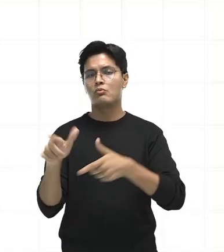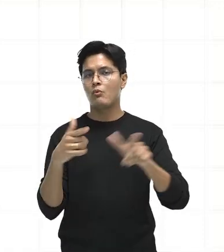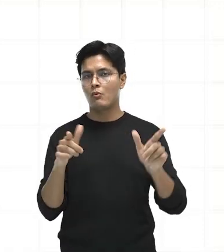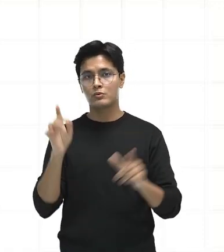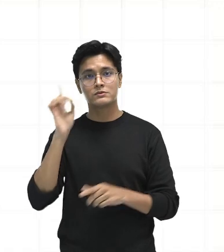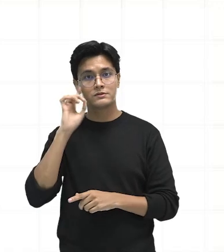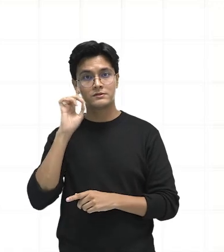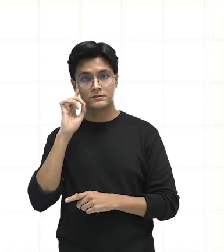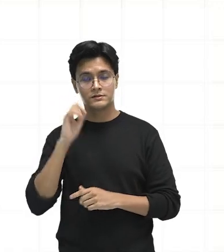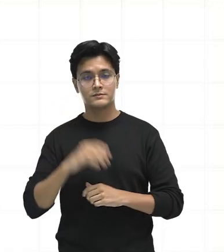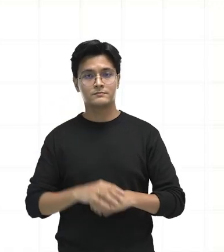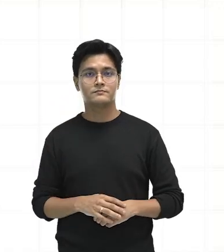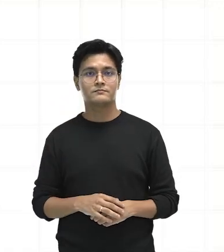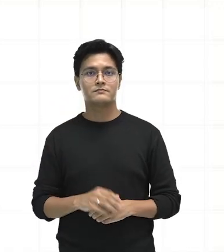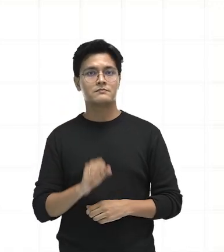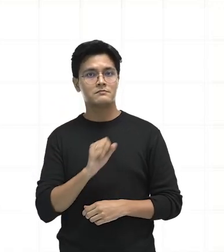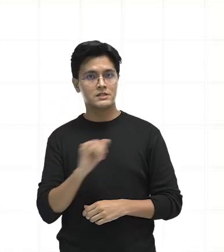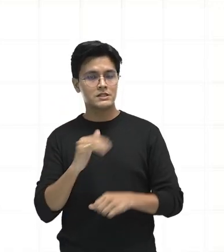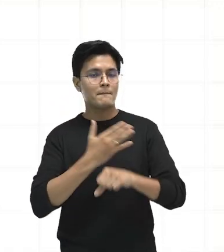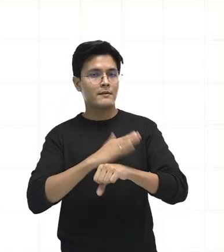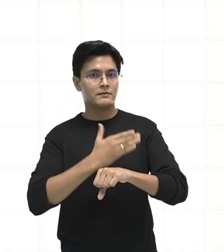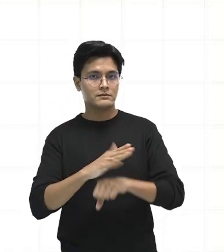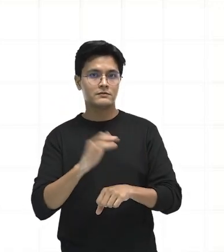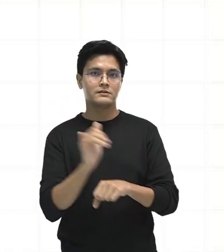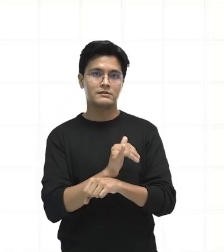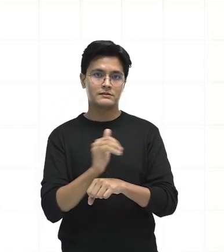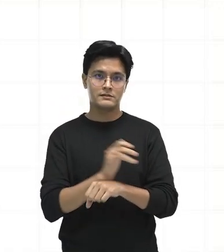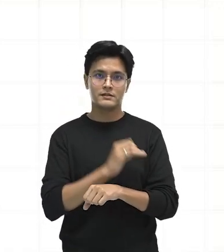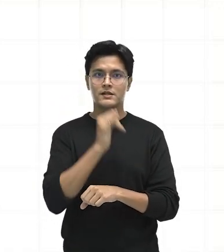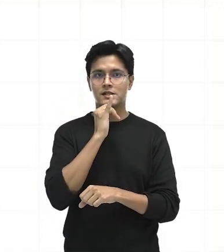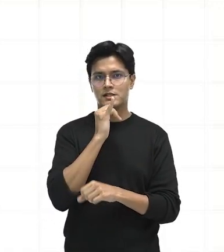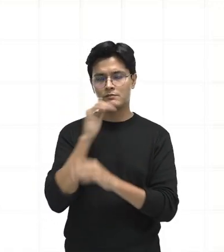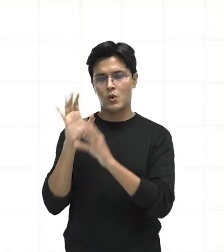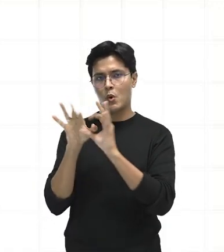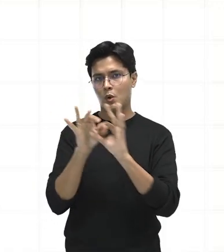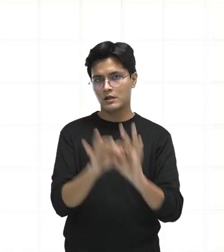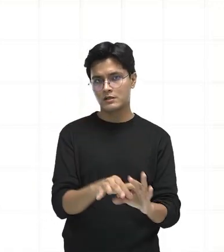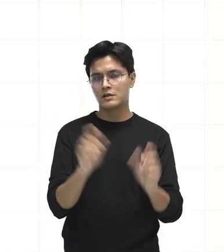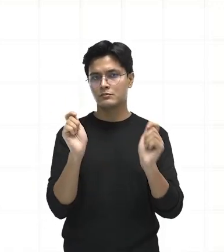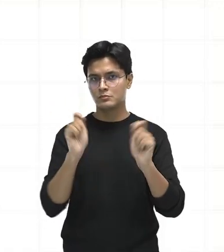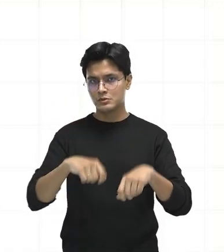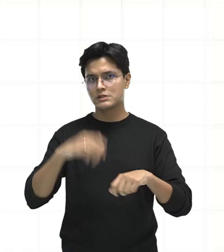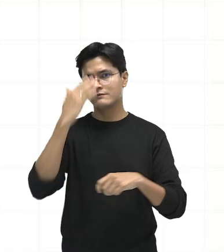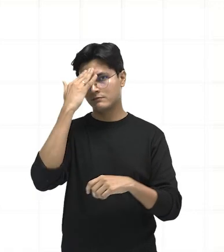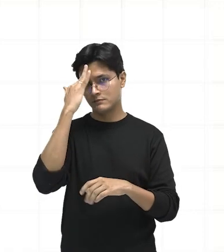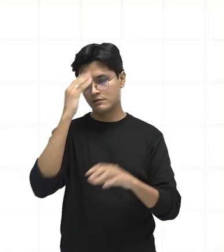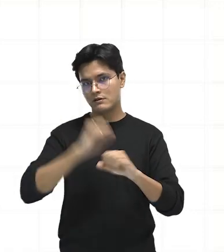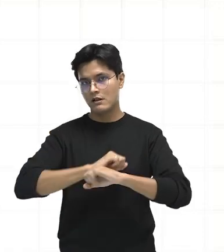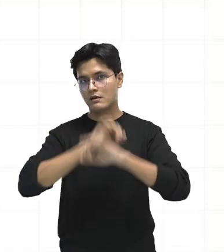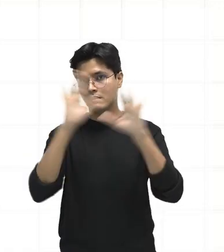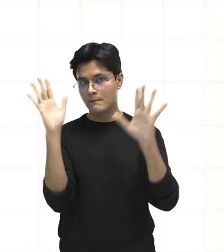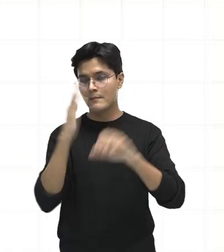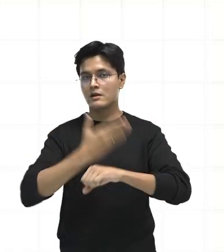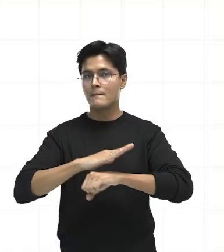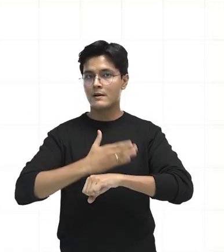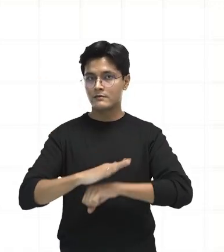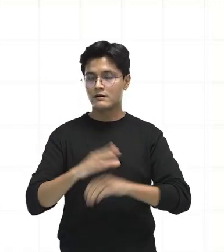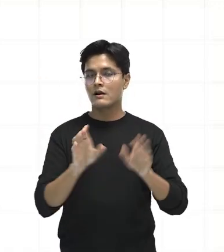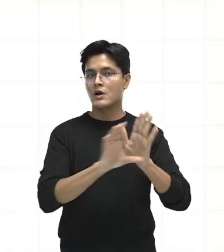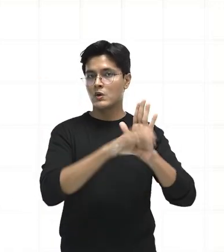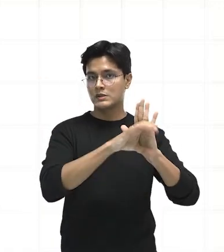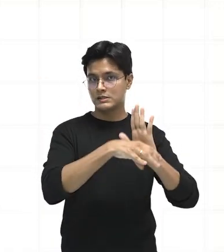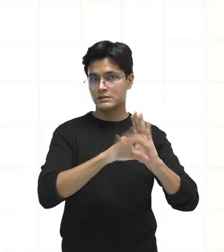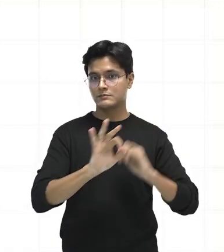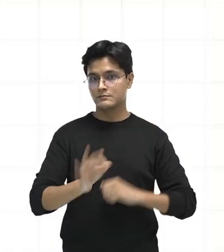dia a dia. Praticando essas técnicas com exemplos contextualizados ajuda a entender e aplicar melhor os